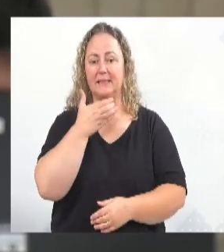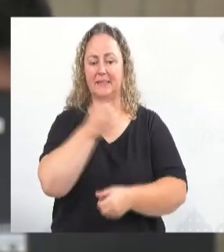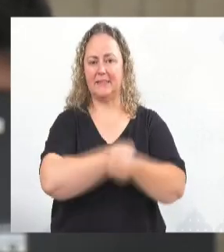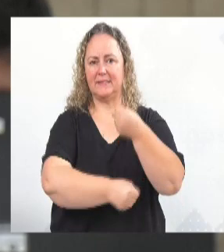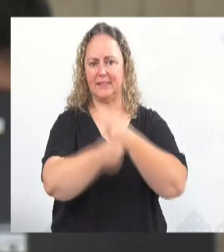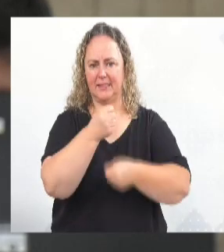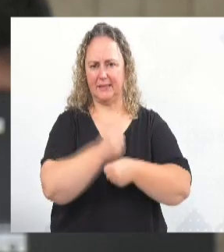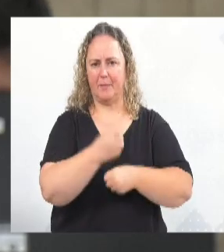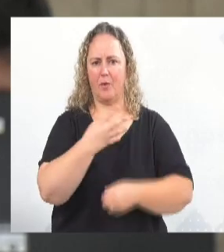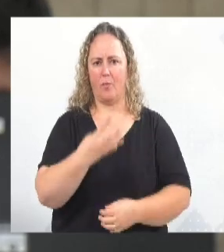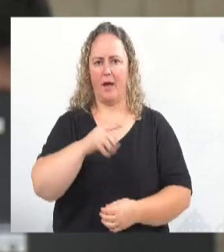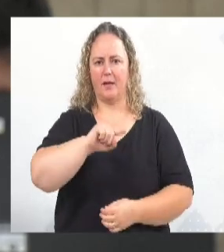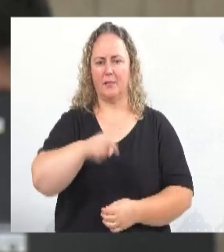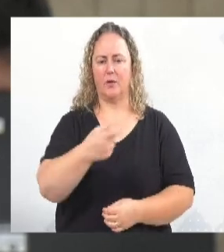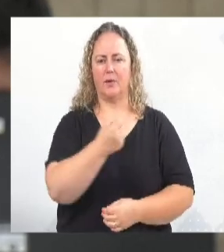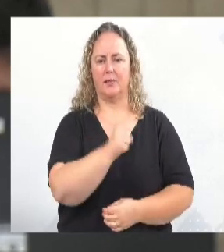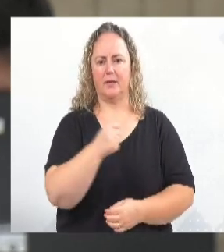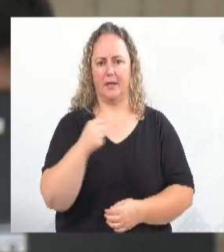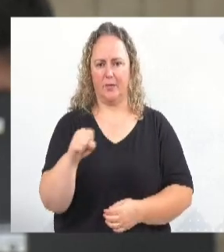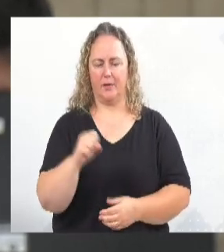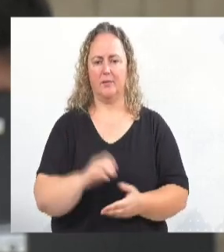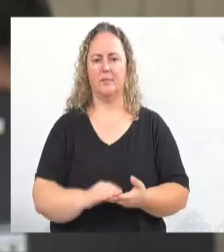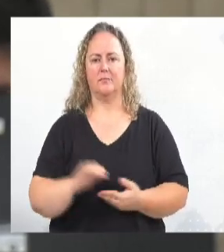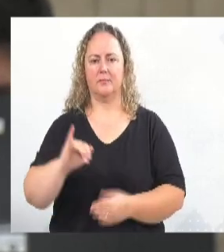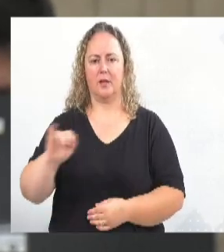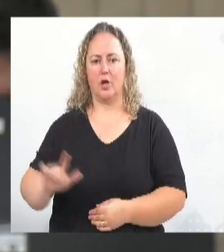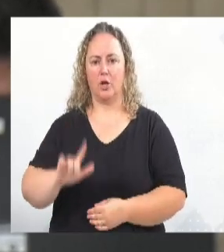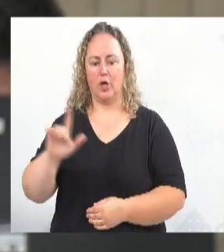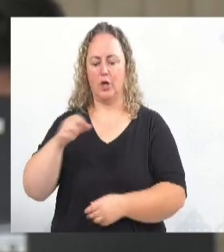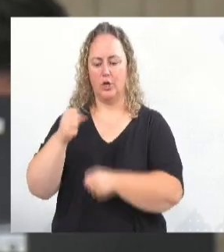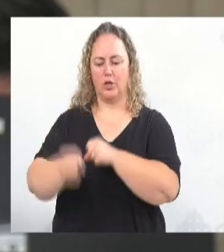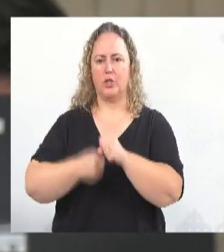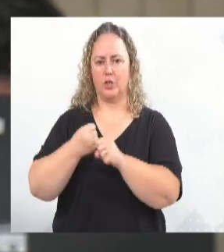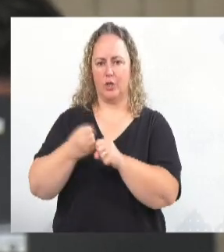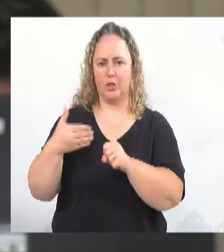era R$ 4,88. Em julho de 2023, R$